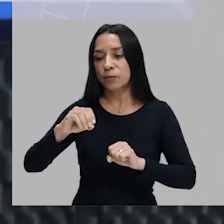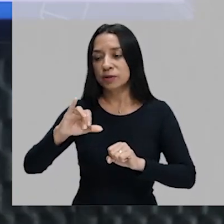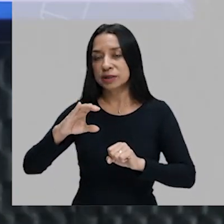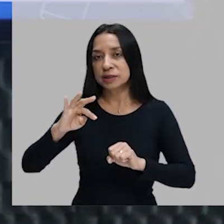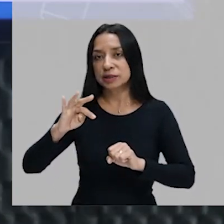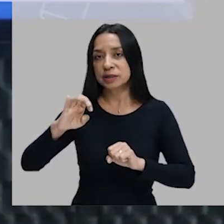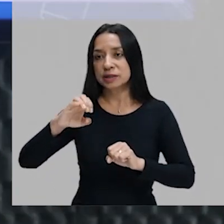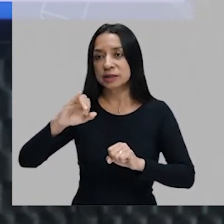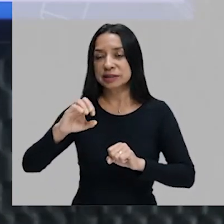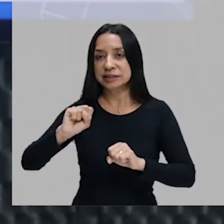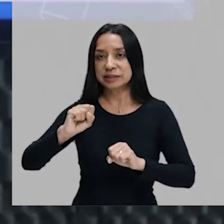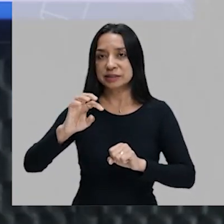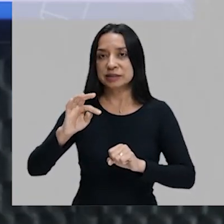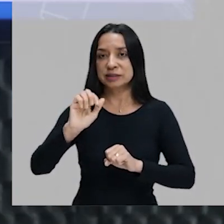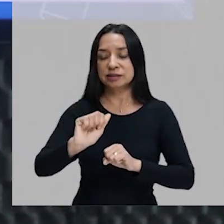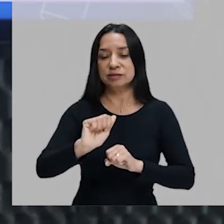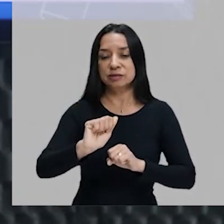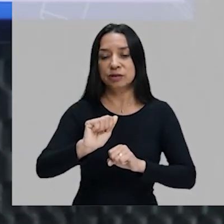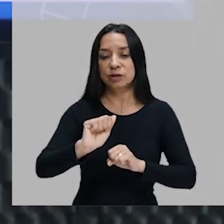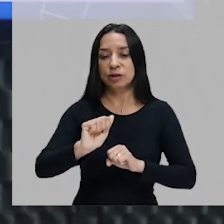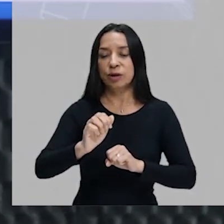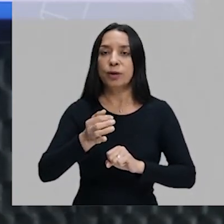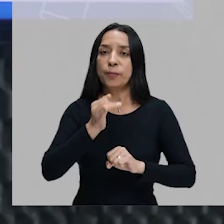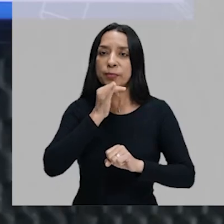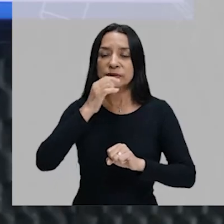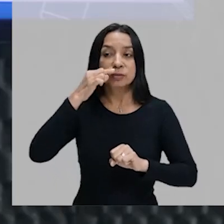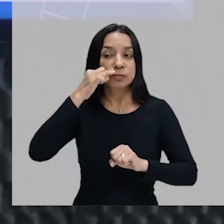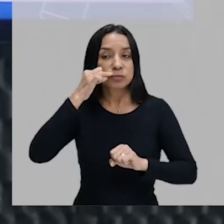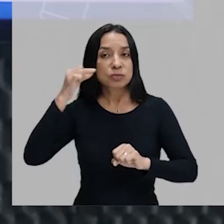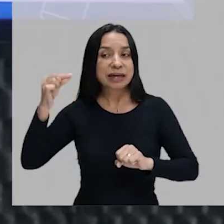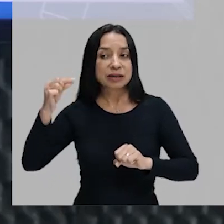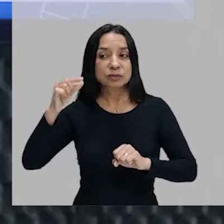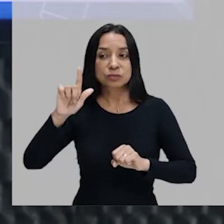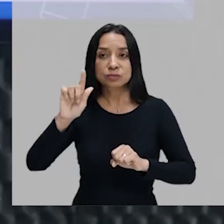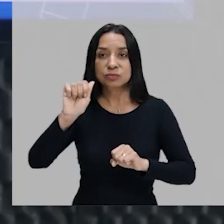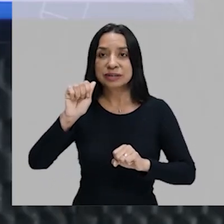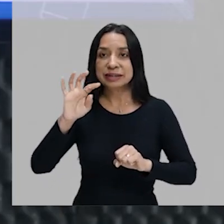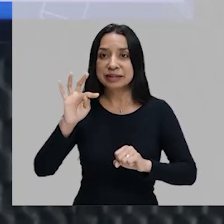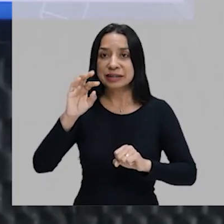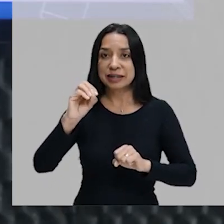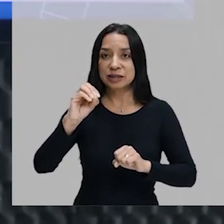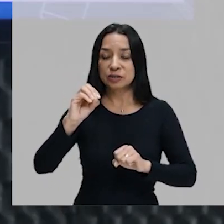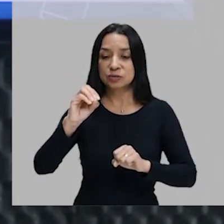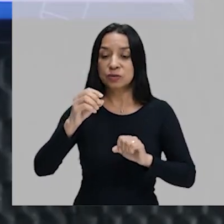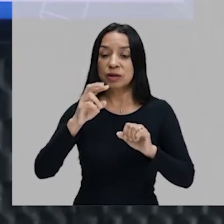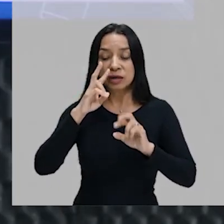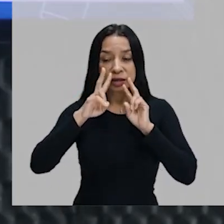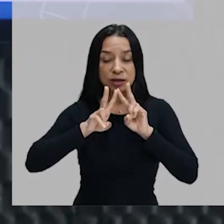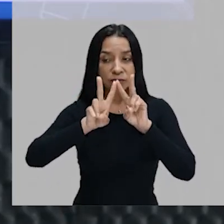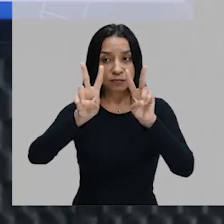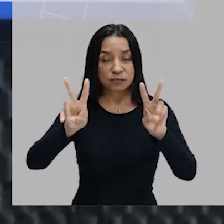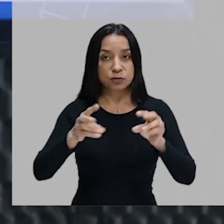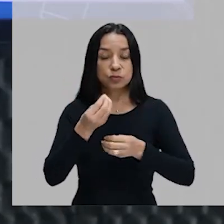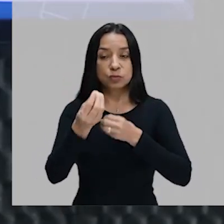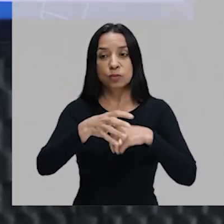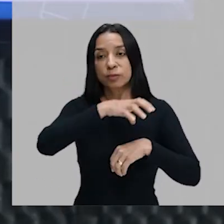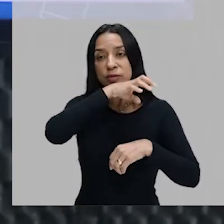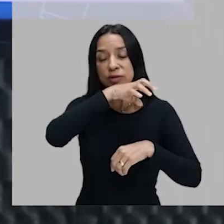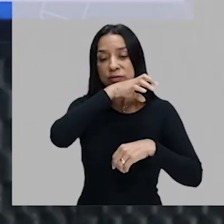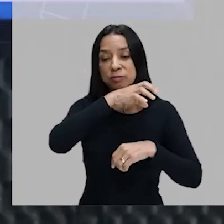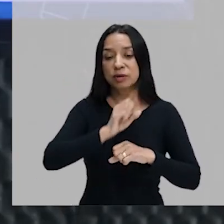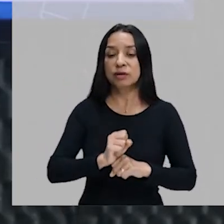gato era considerado no Egito Antigo como um animal sagrado. O que mostra que essa religião ela